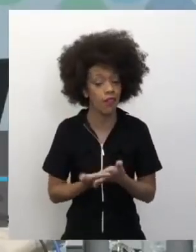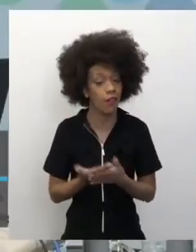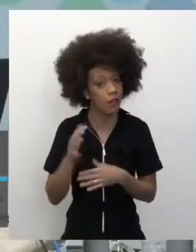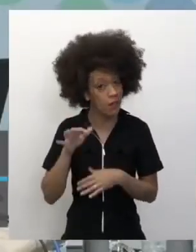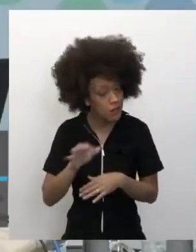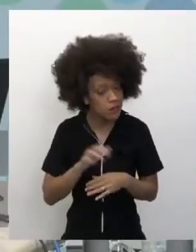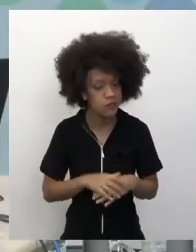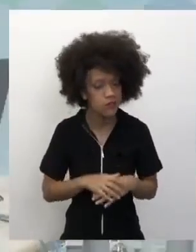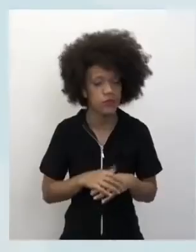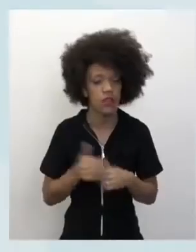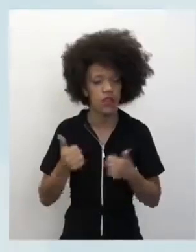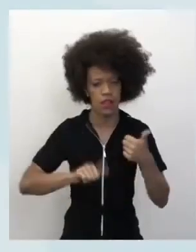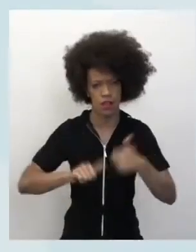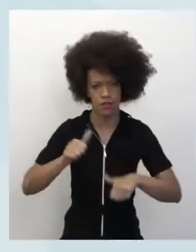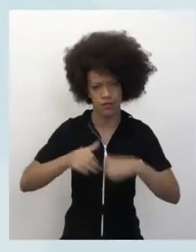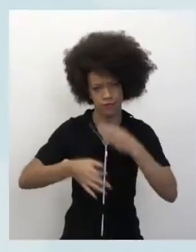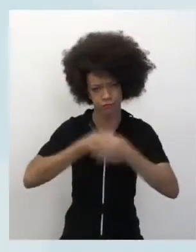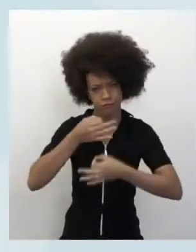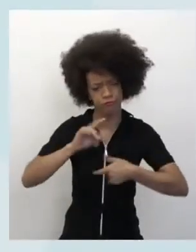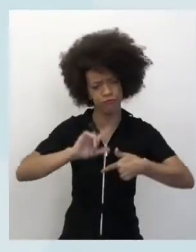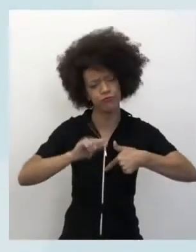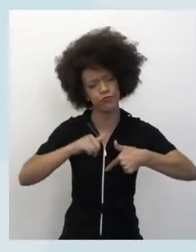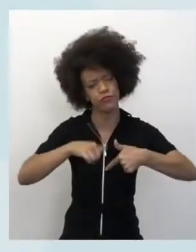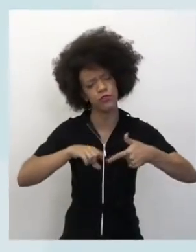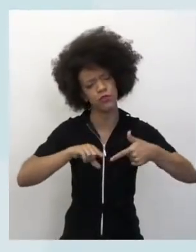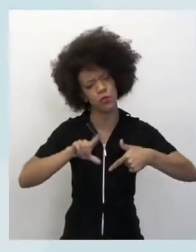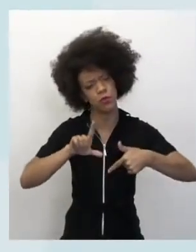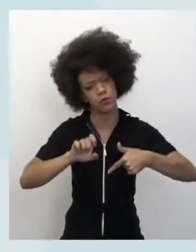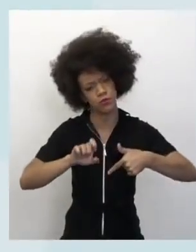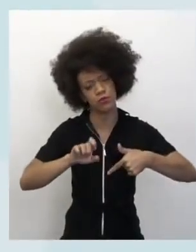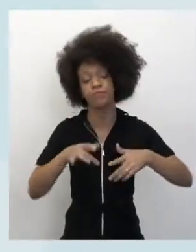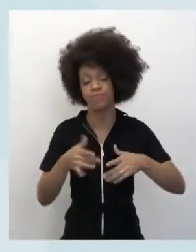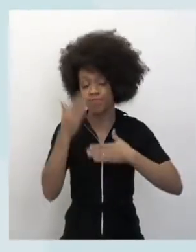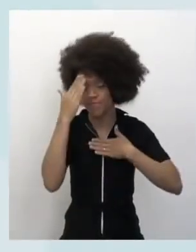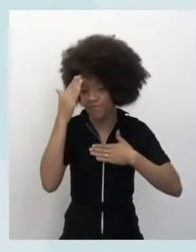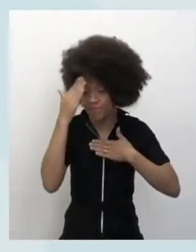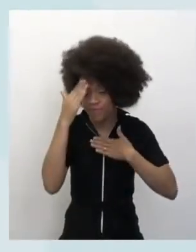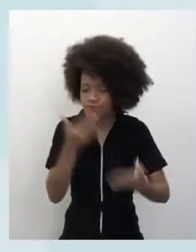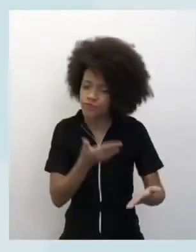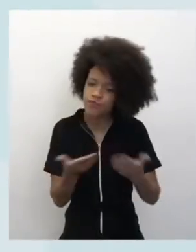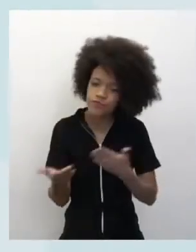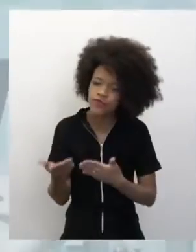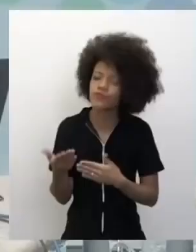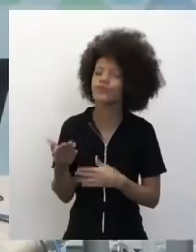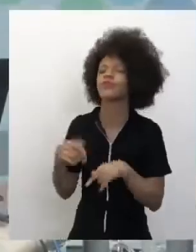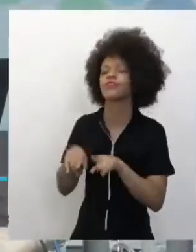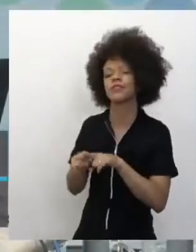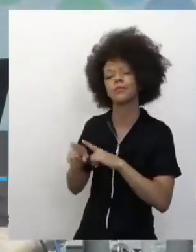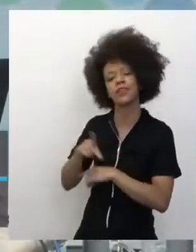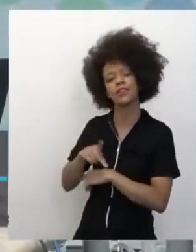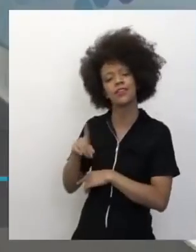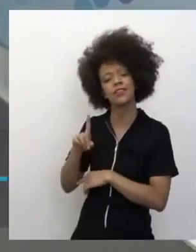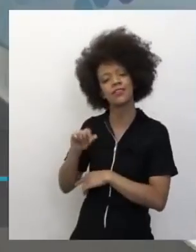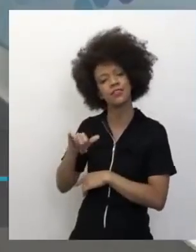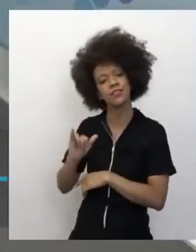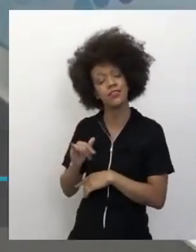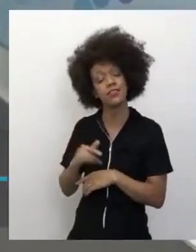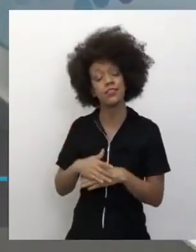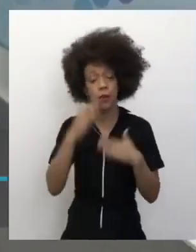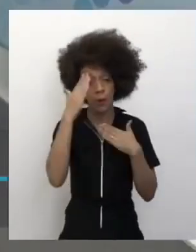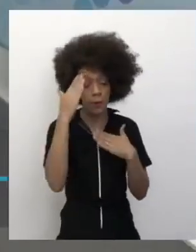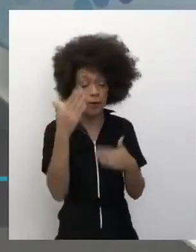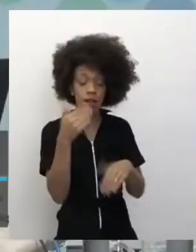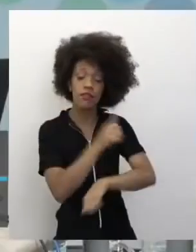essa. Avaliem por gentileza. Muito obrigada, Dani. Obrigada, Déia, foi ótimo. E